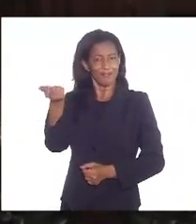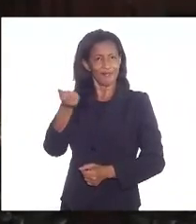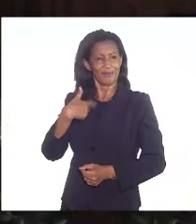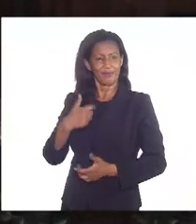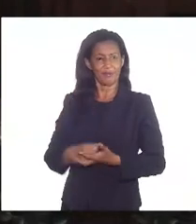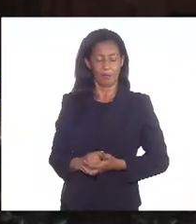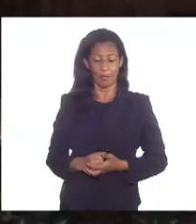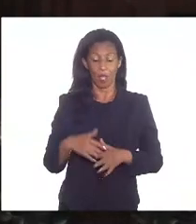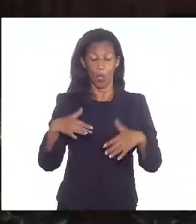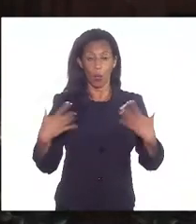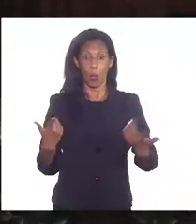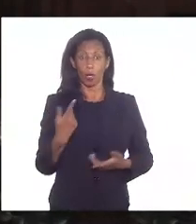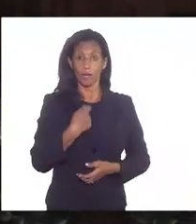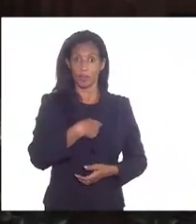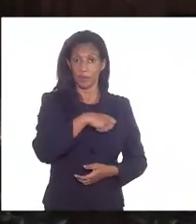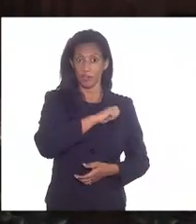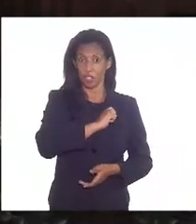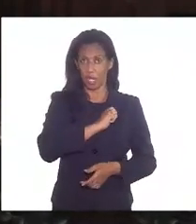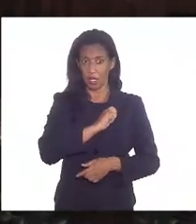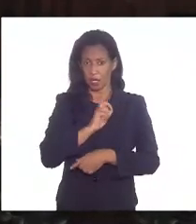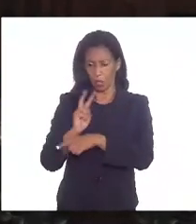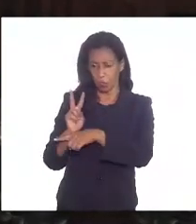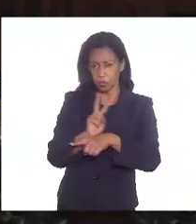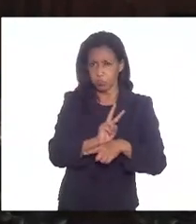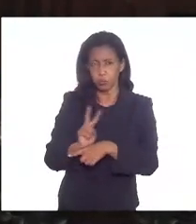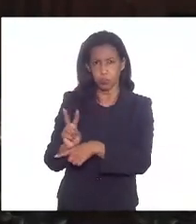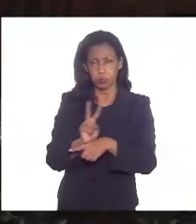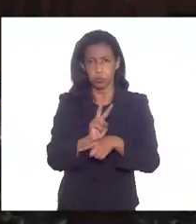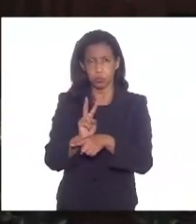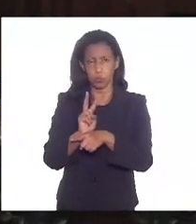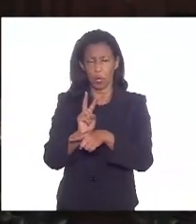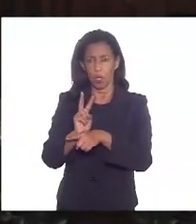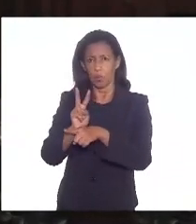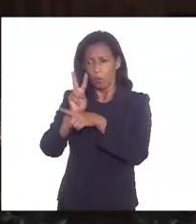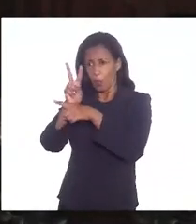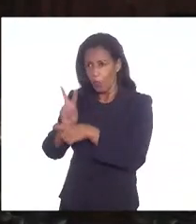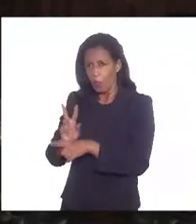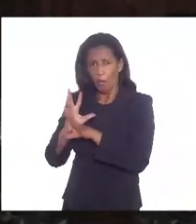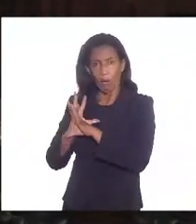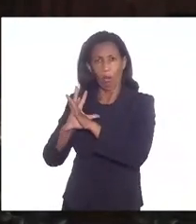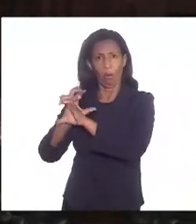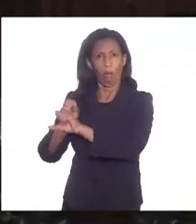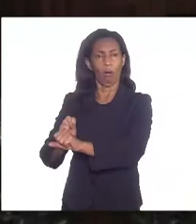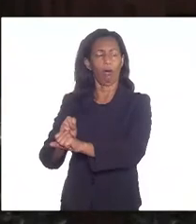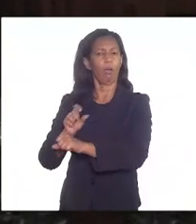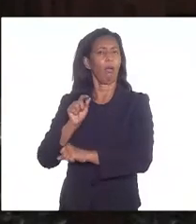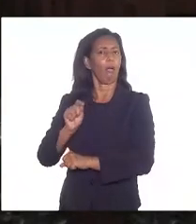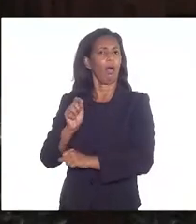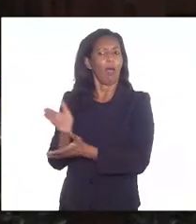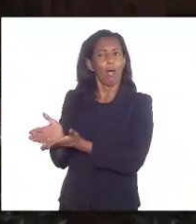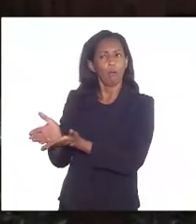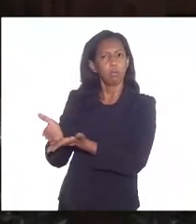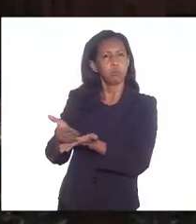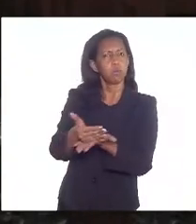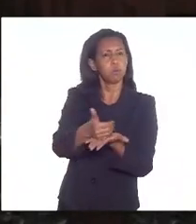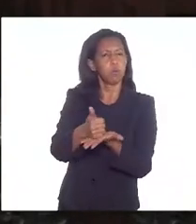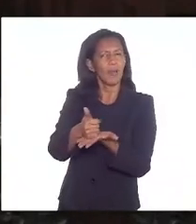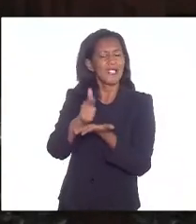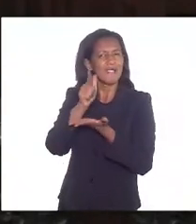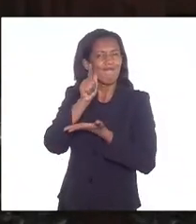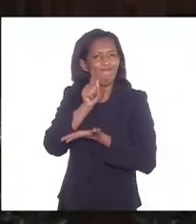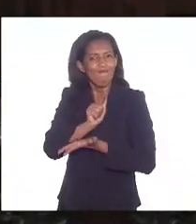você faz uma fiscalização intensa sobre a arrecadação, a possibilidade de recuperar